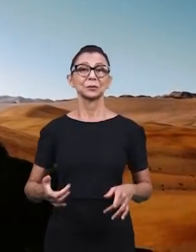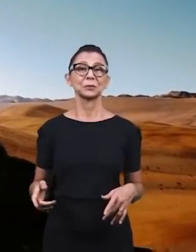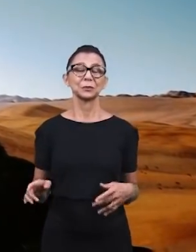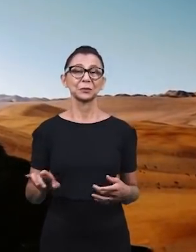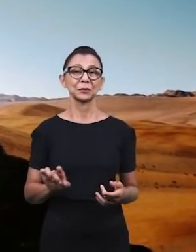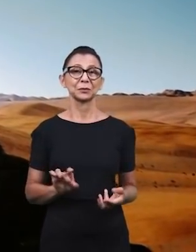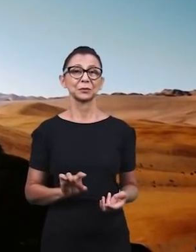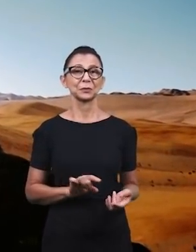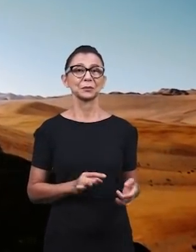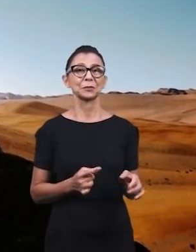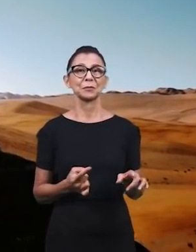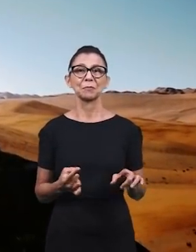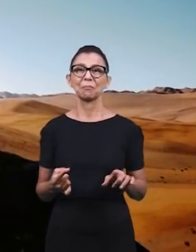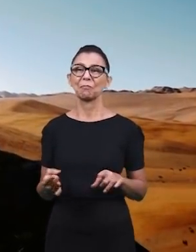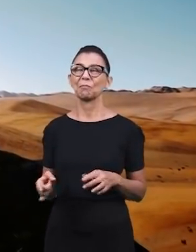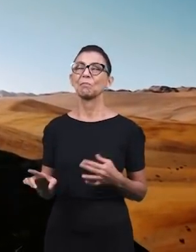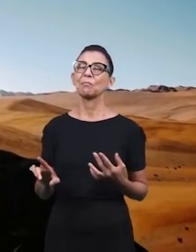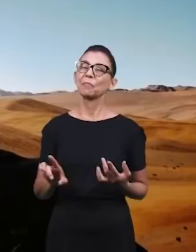revelada em Jesus.